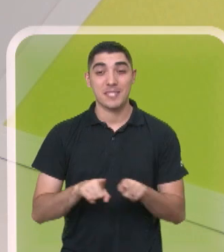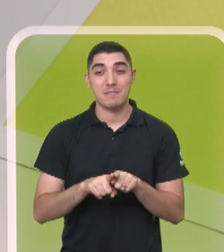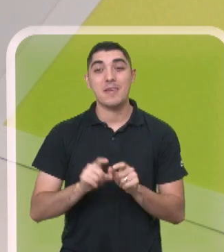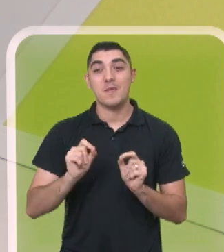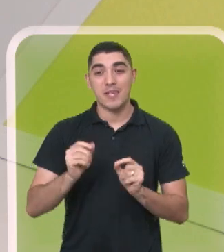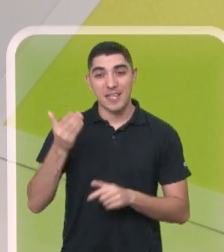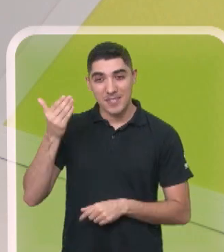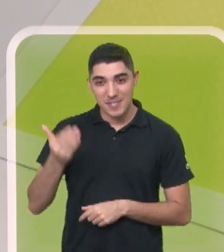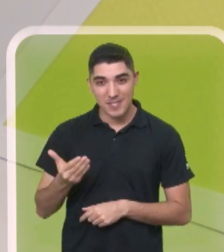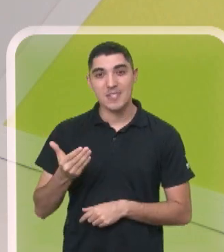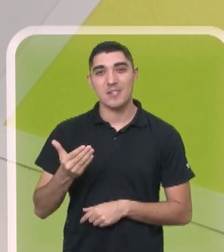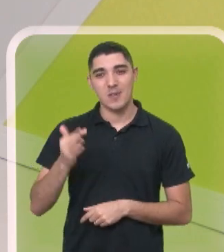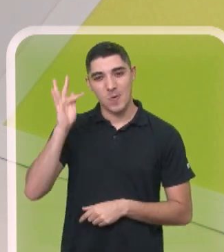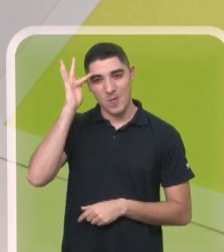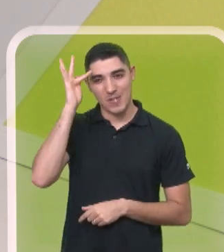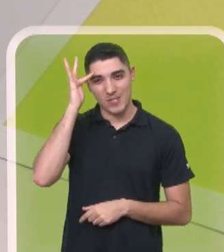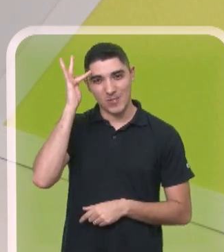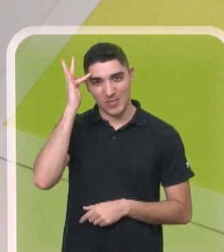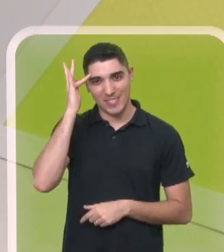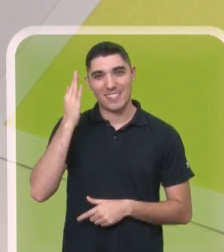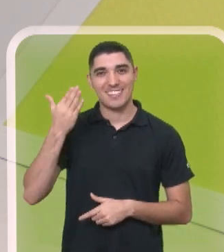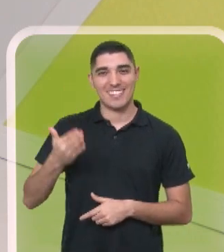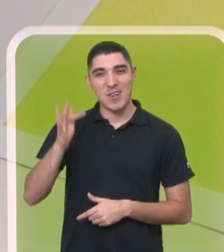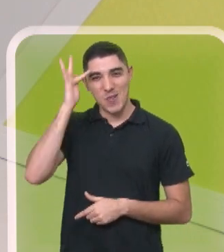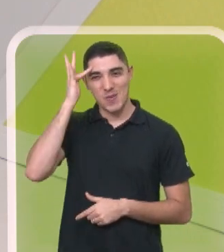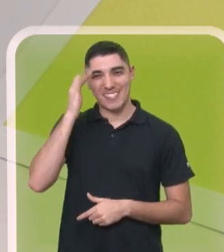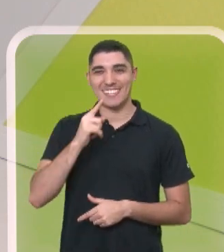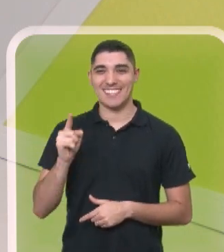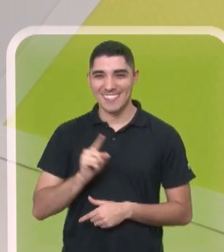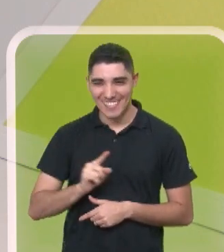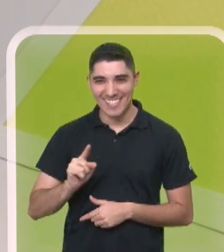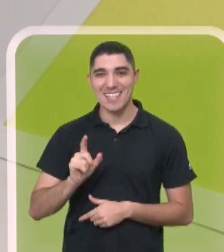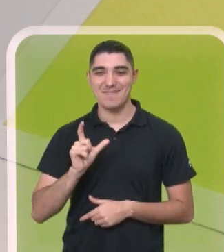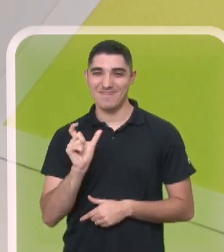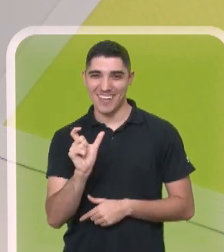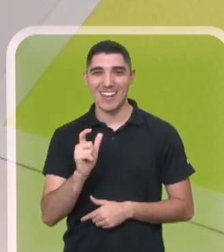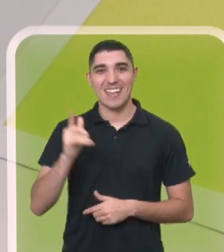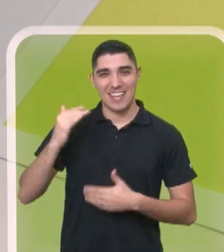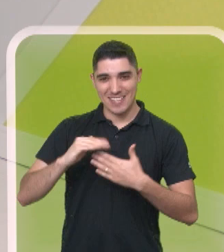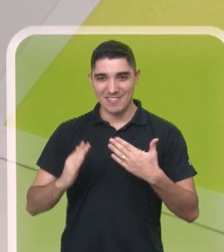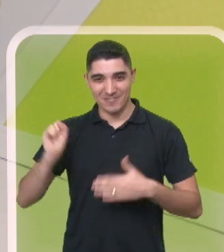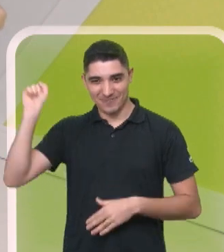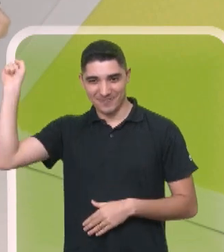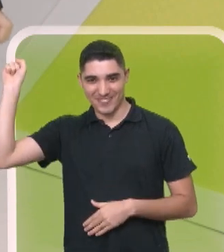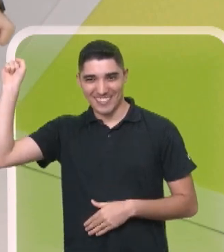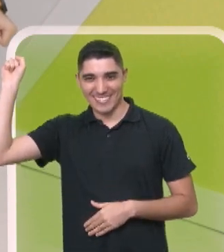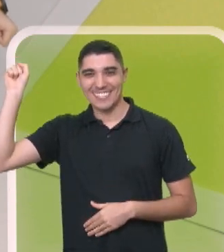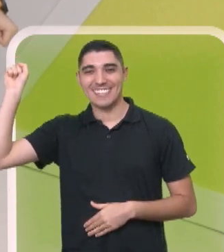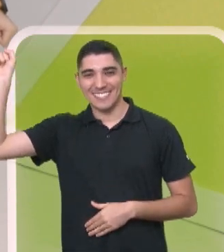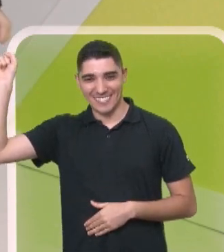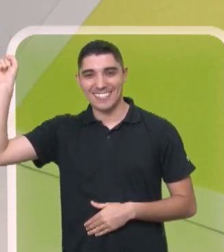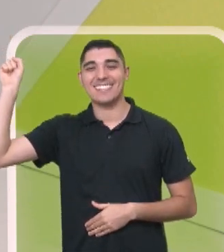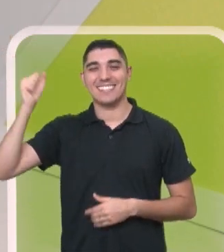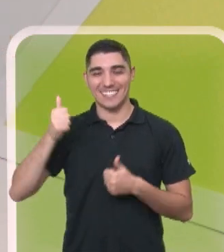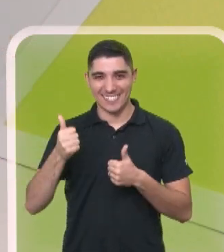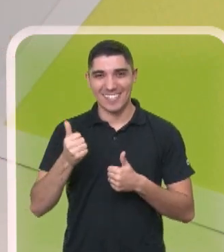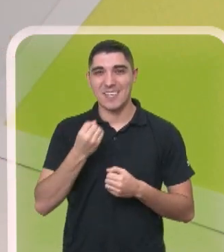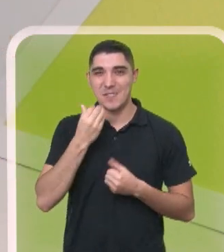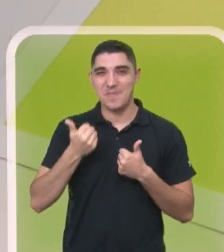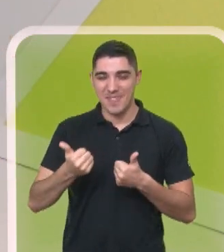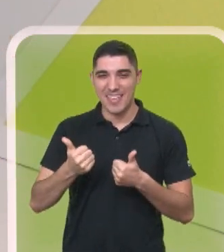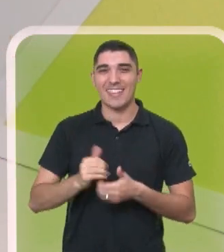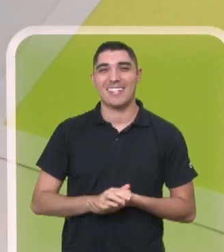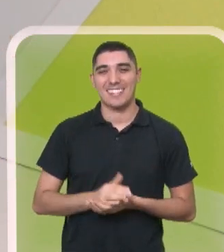com a gente também o nosso querido Luiz Fernando, Luiz com Z, o nosso tradutor de Libras. Tudo bem, Luiz? Aê, soquinho,